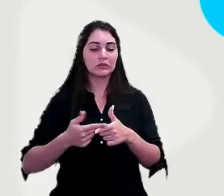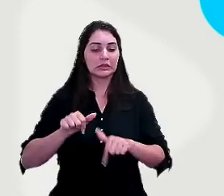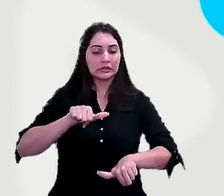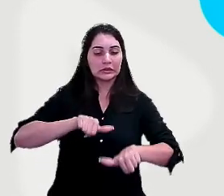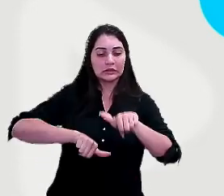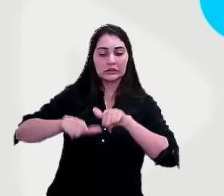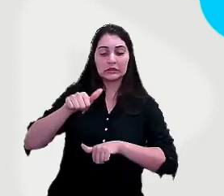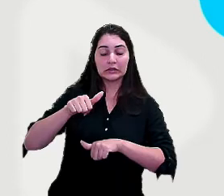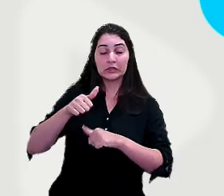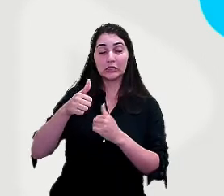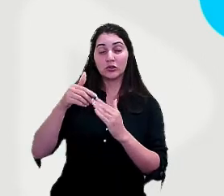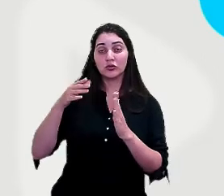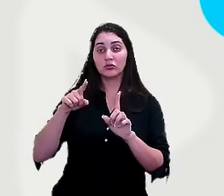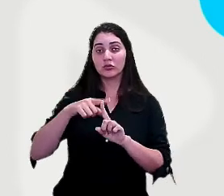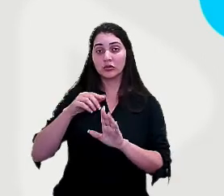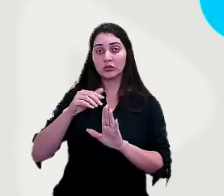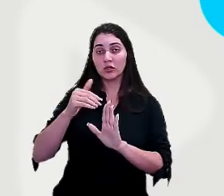agentes externos.